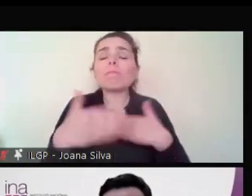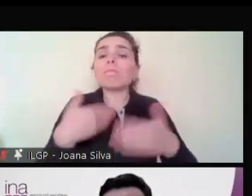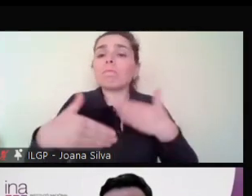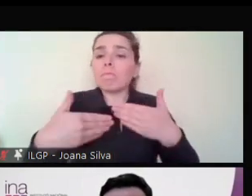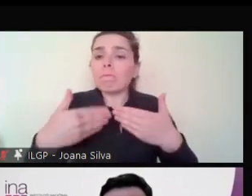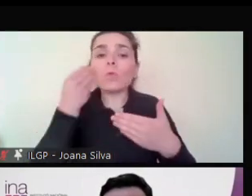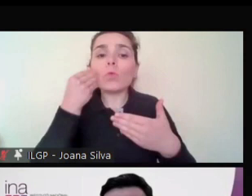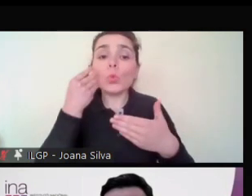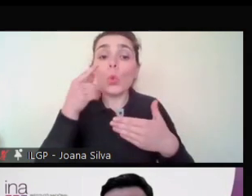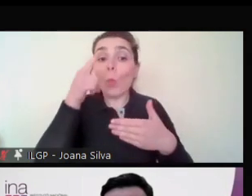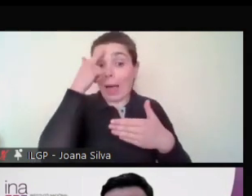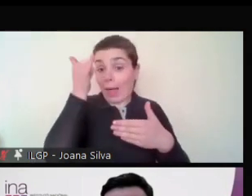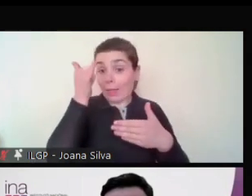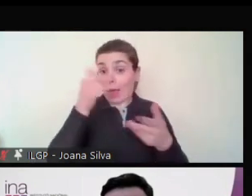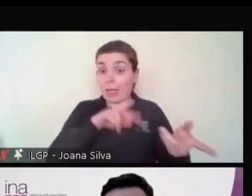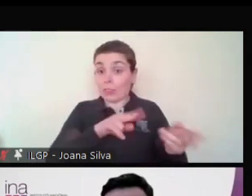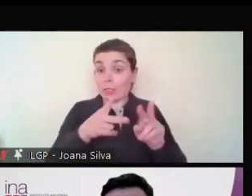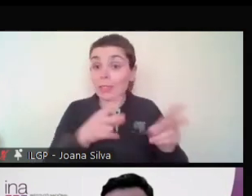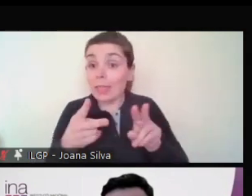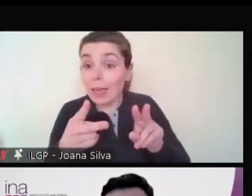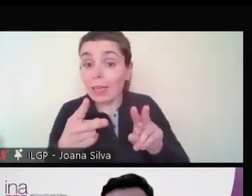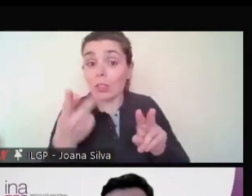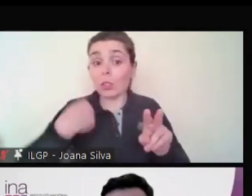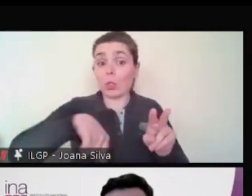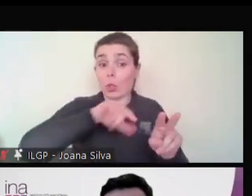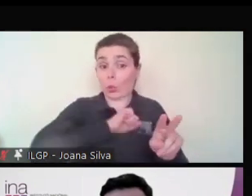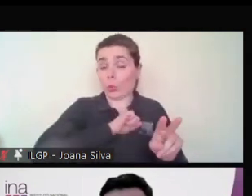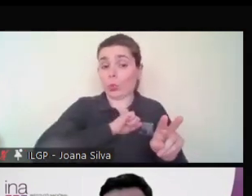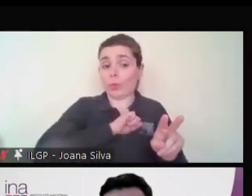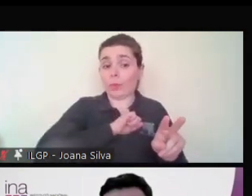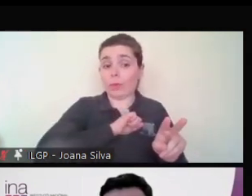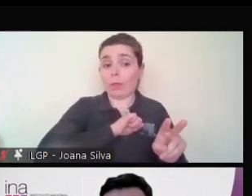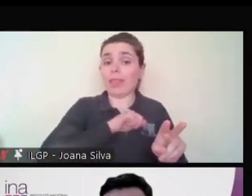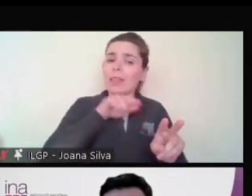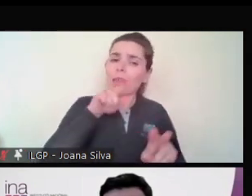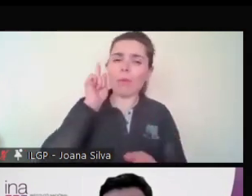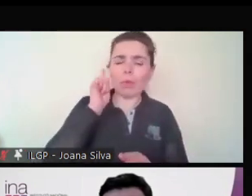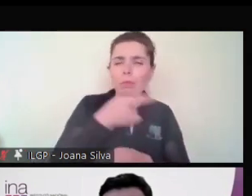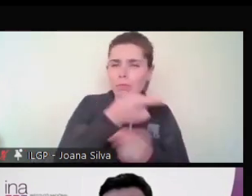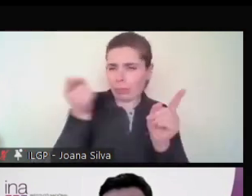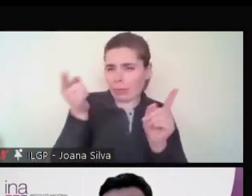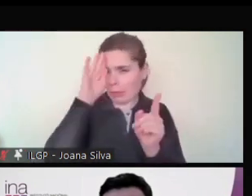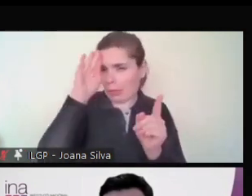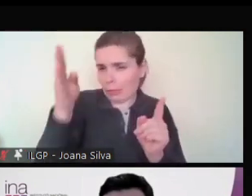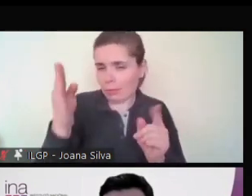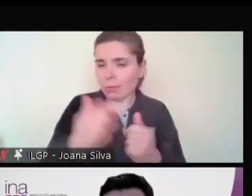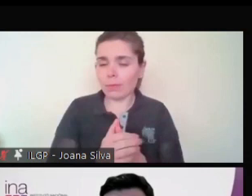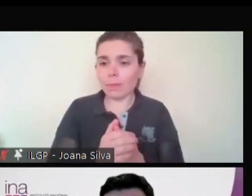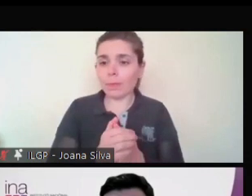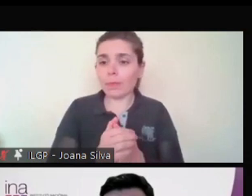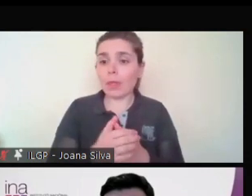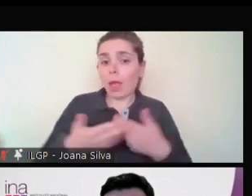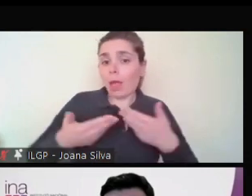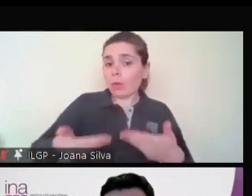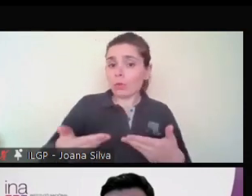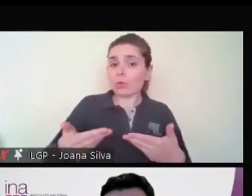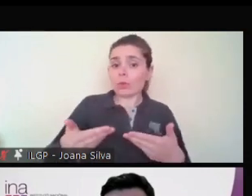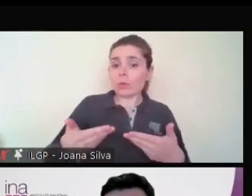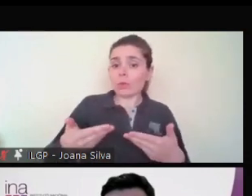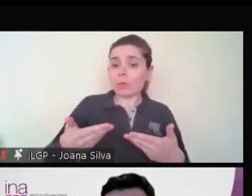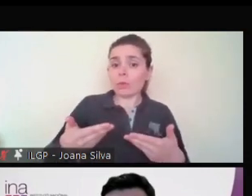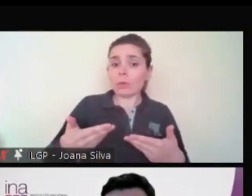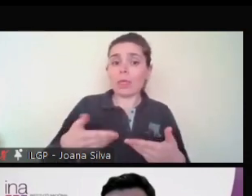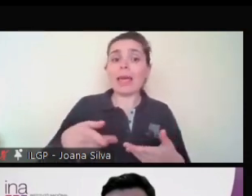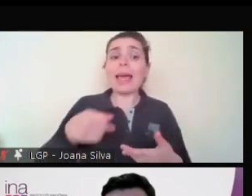A estratégia digital, eu acho que este é um aspecto relevante que convém que tenham presente, que é Atualmente, a governance